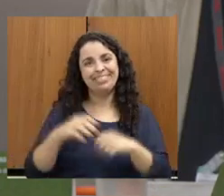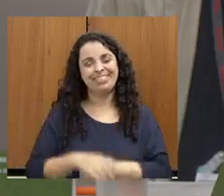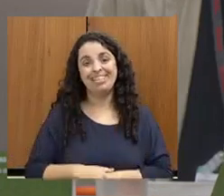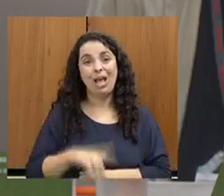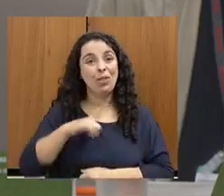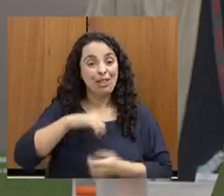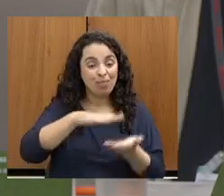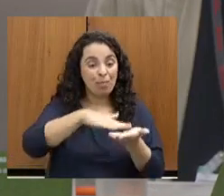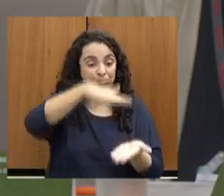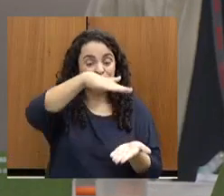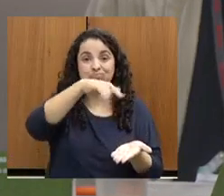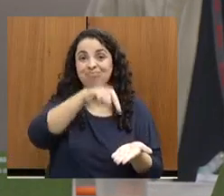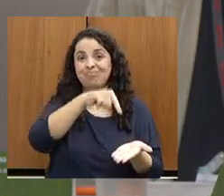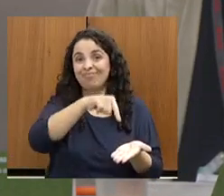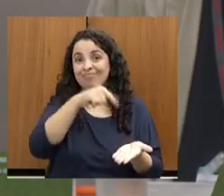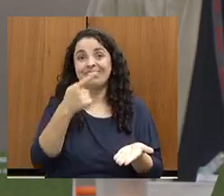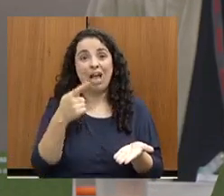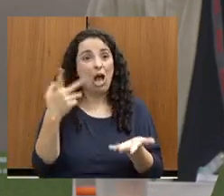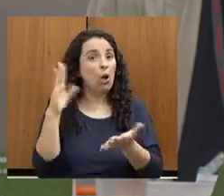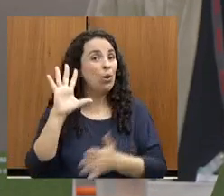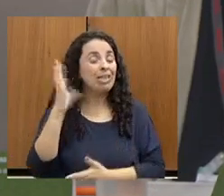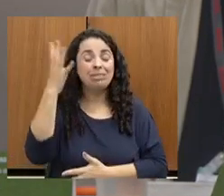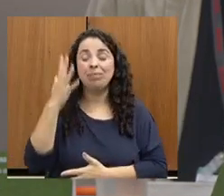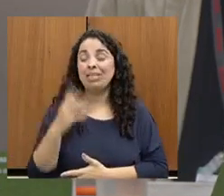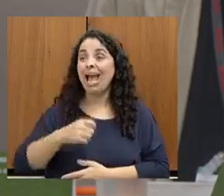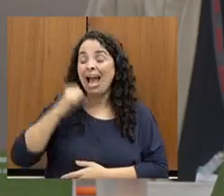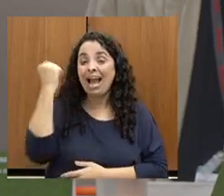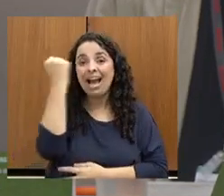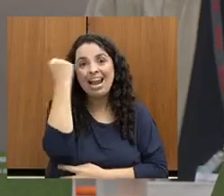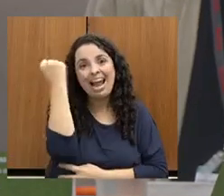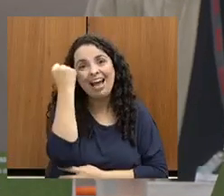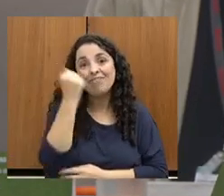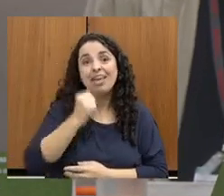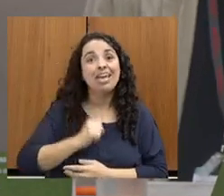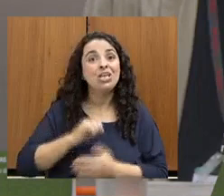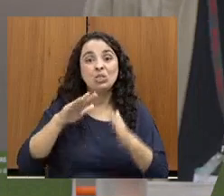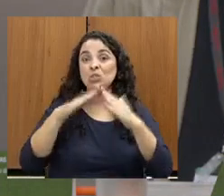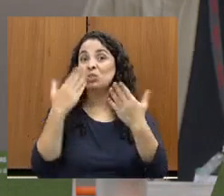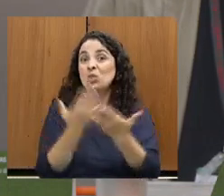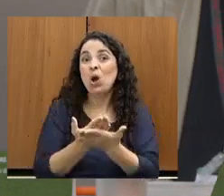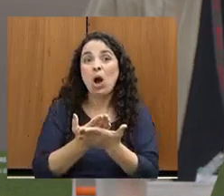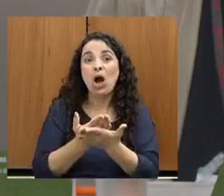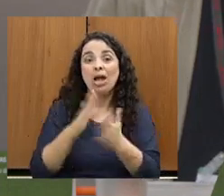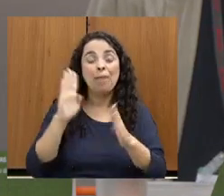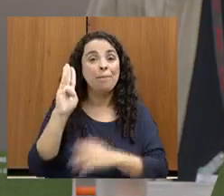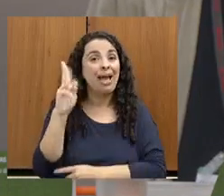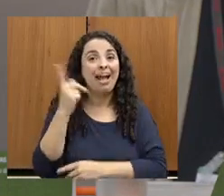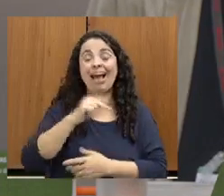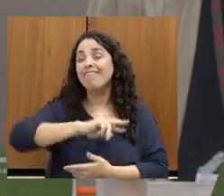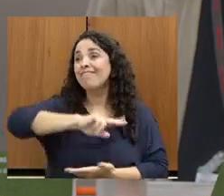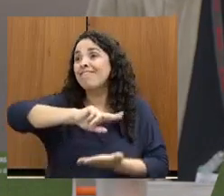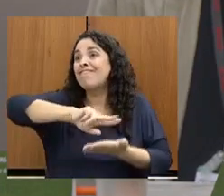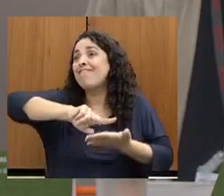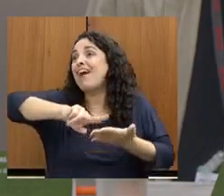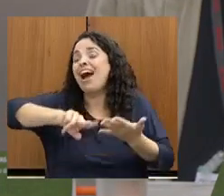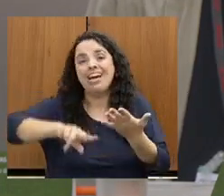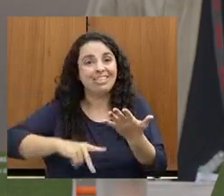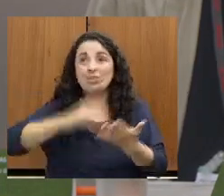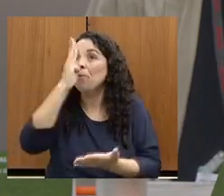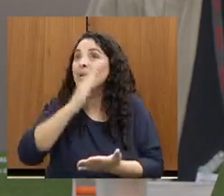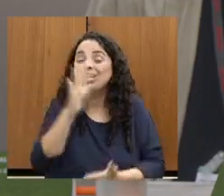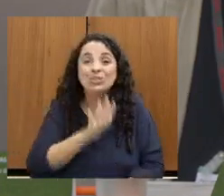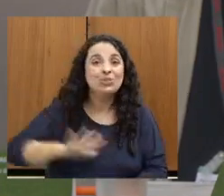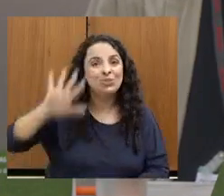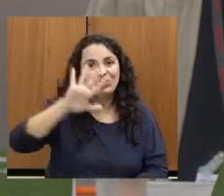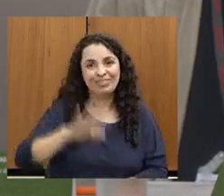situações graves em várias escolas de Belo Horizonte e do Brasil. Então, essa dor somos de